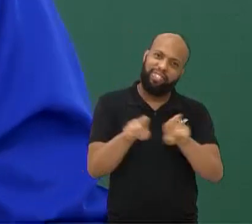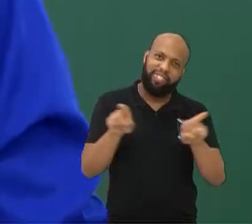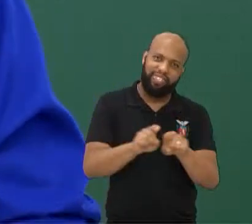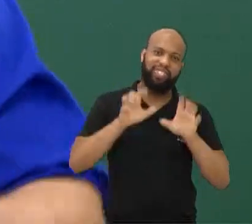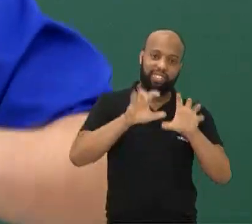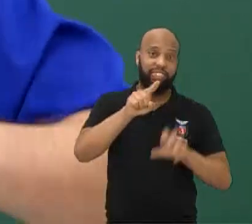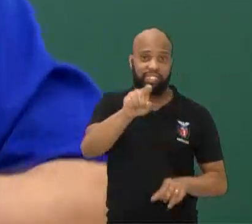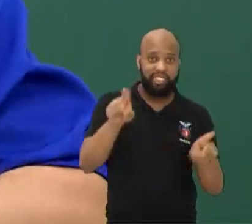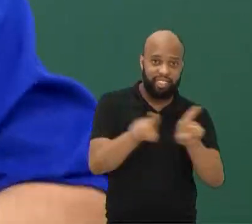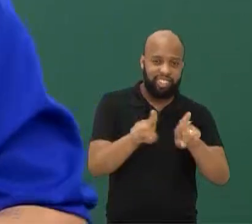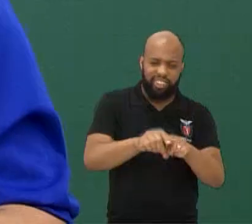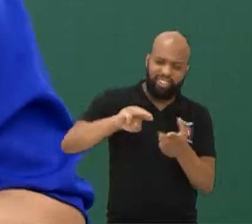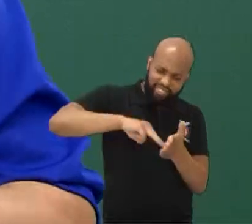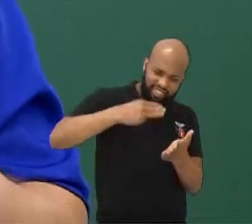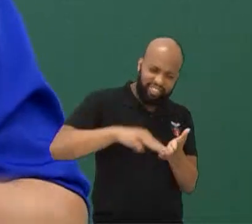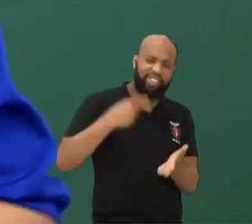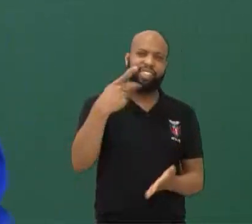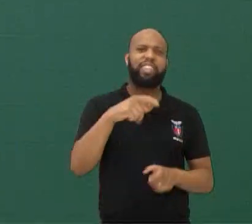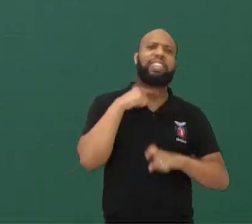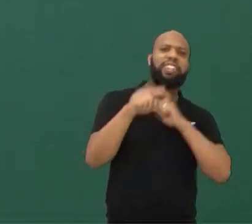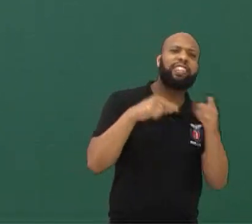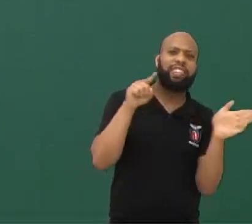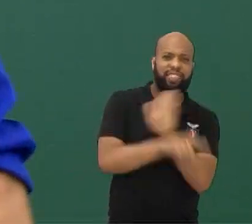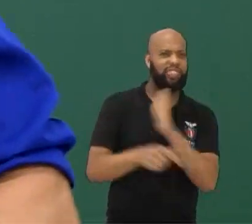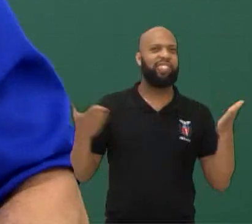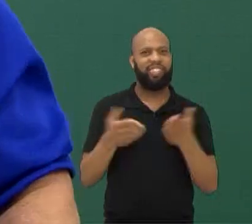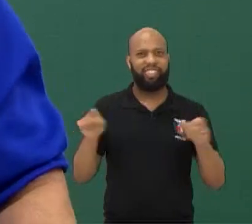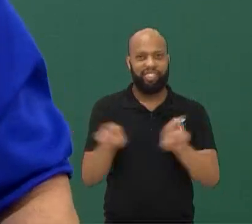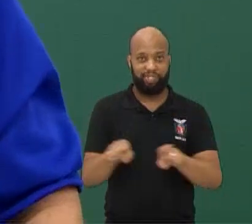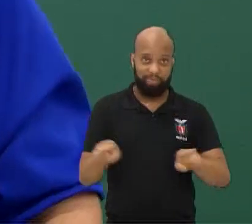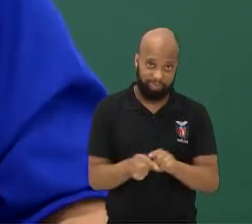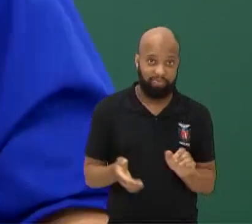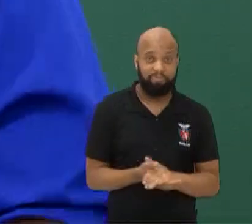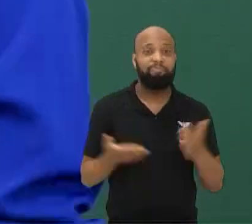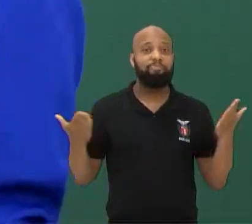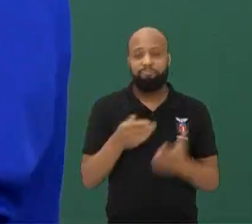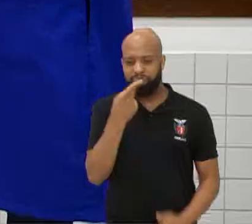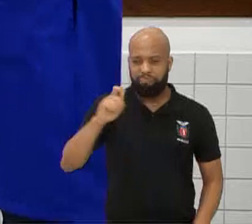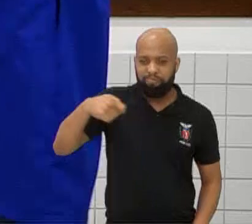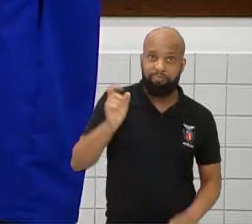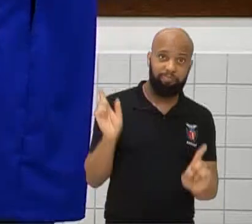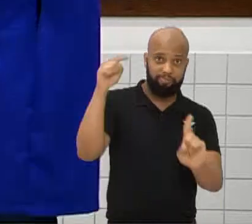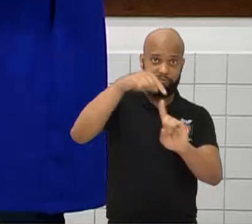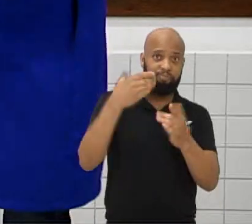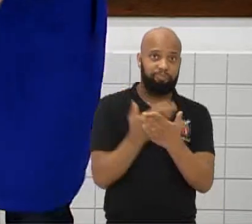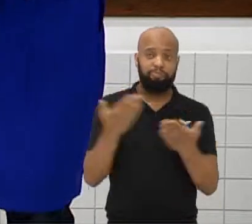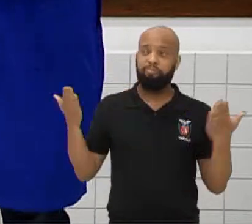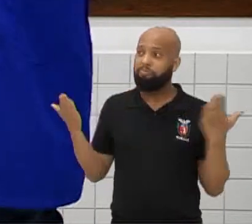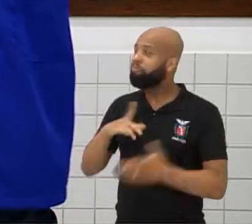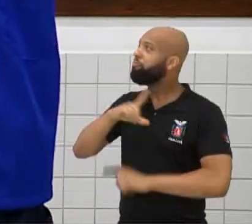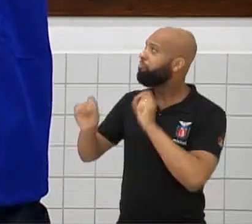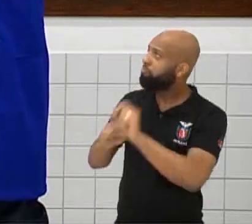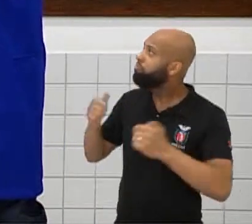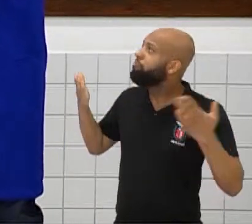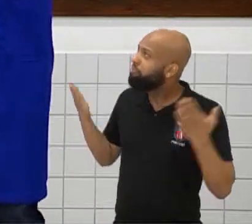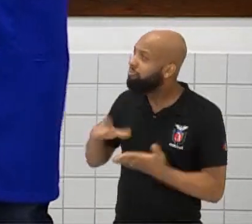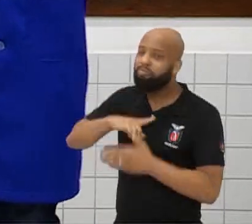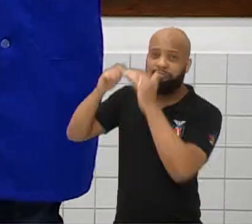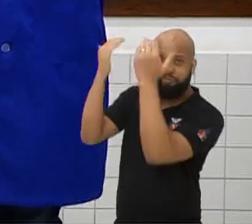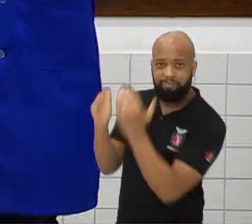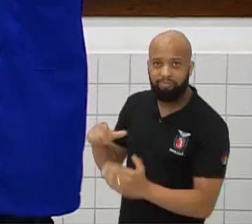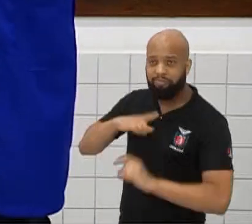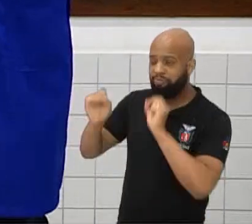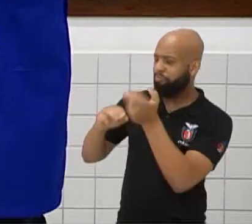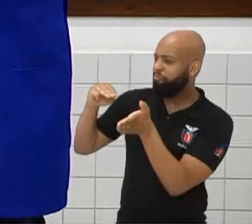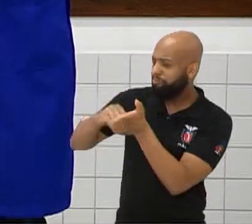aí, você também já vai mandando suas dúvidas da aula de hoje. E, por falar em objetivo de estudar hoje, hoje nós vamos analisar